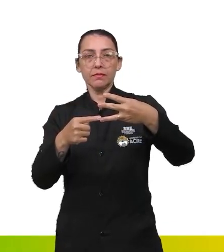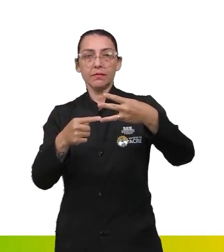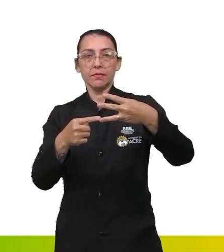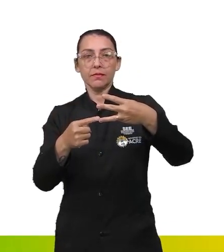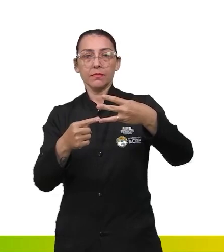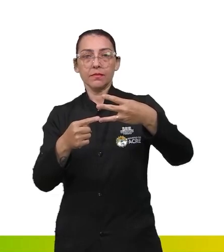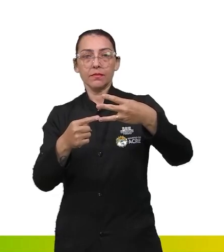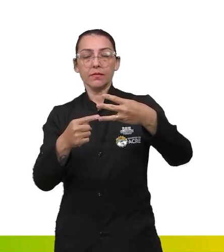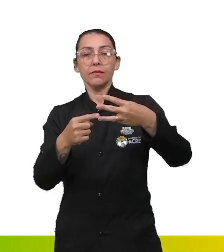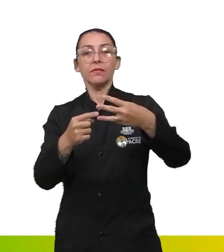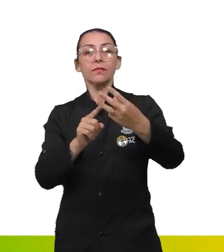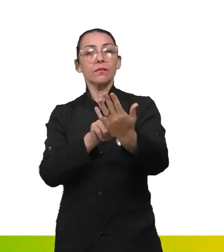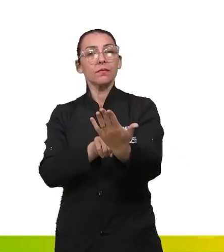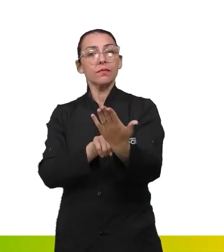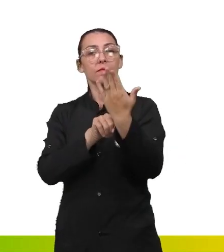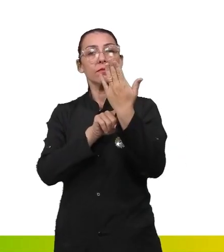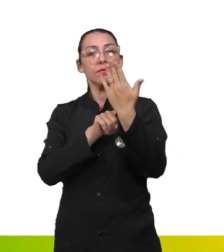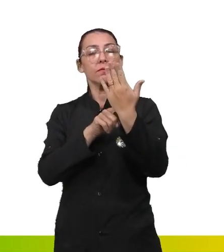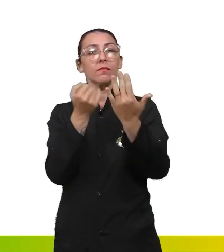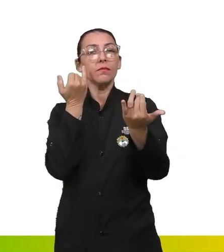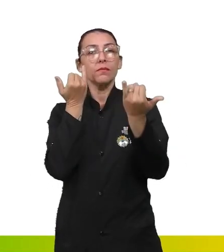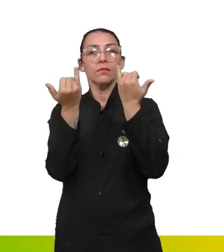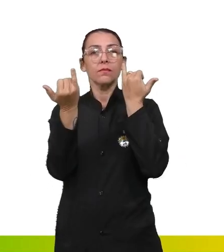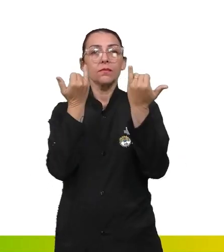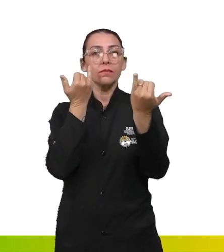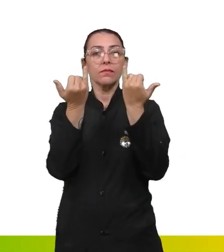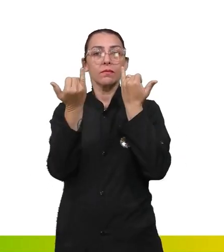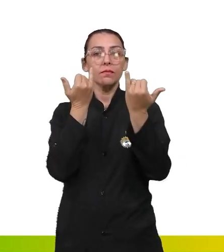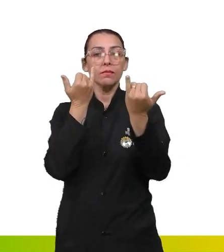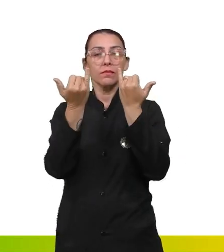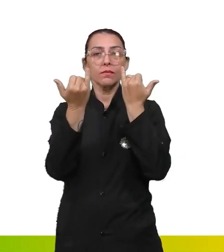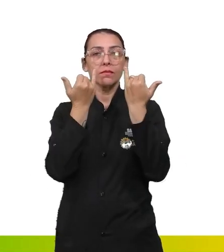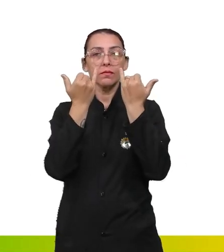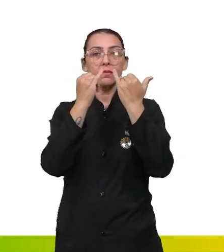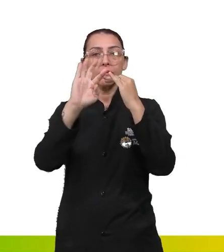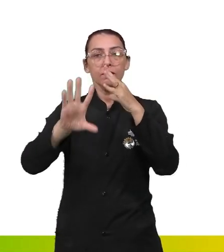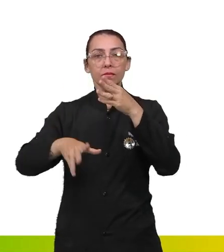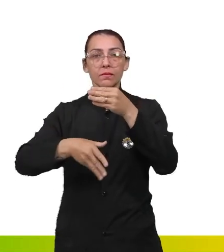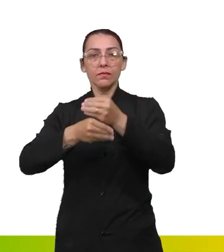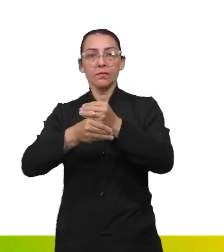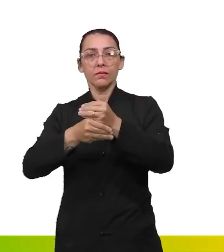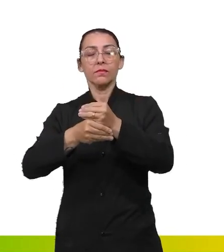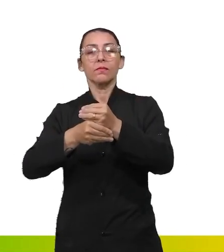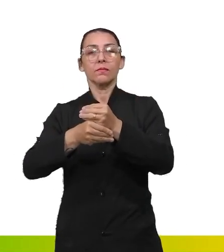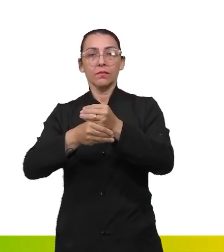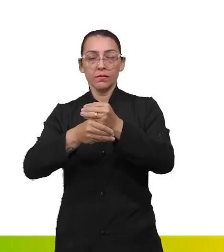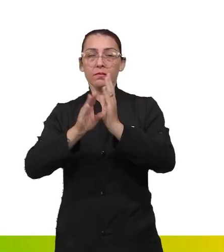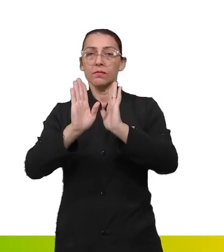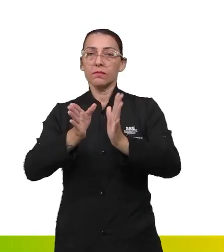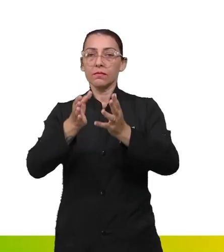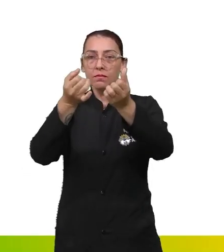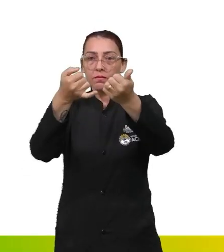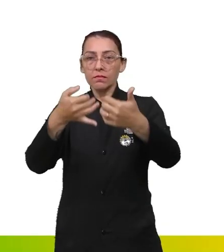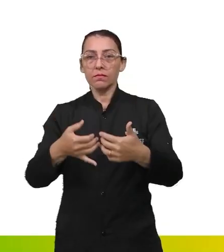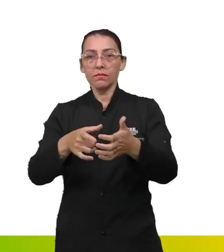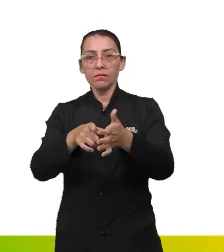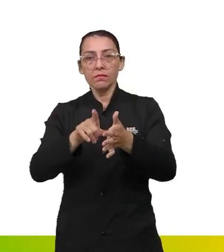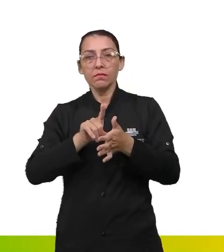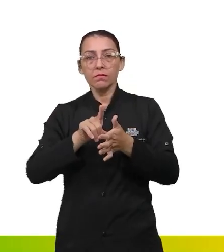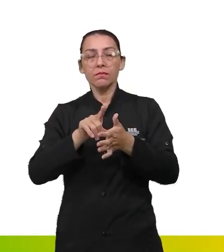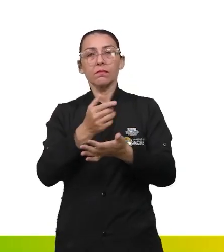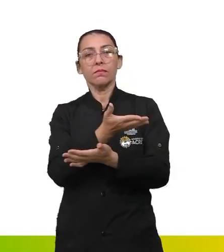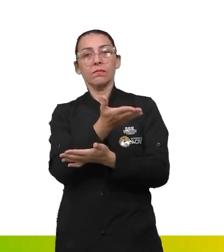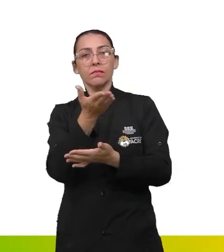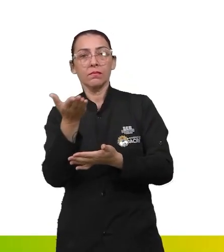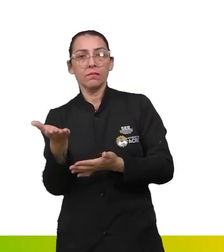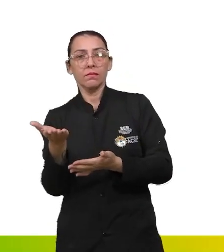nos apresentam informações que sintetizam as considerações que agora há pouco eu teci a todos